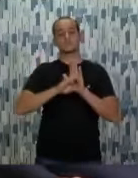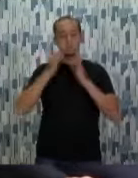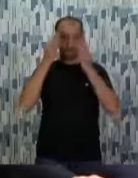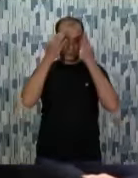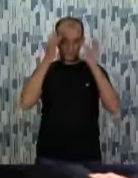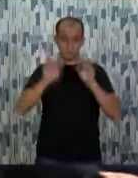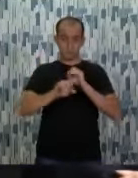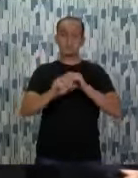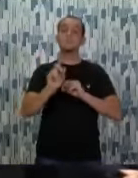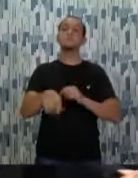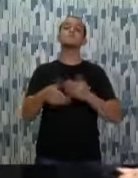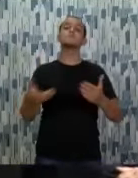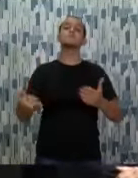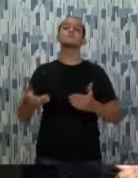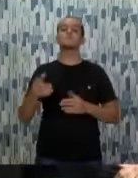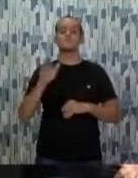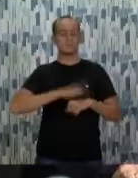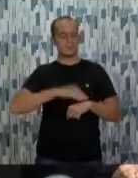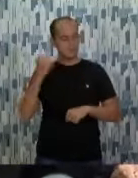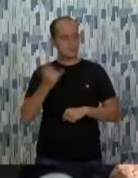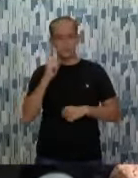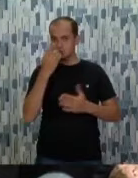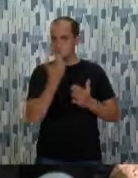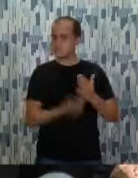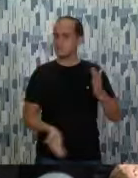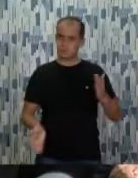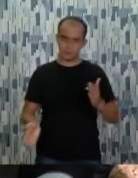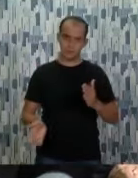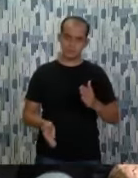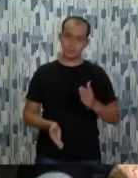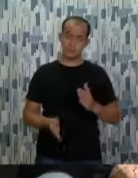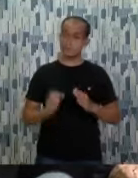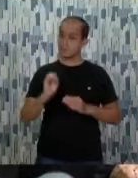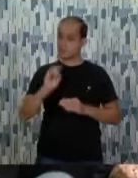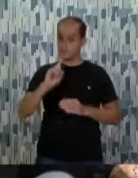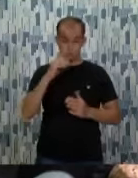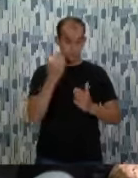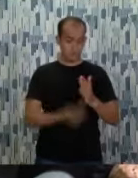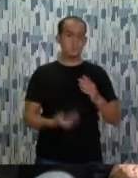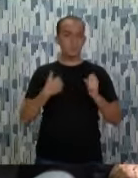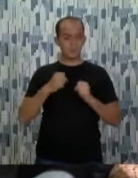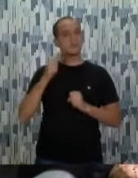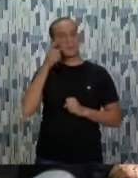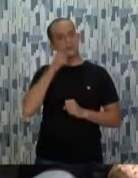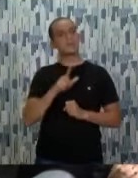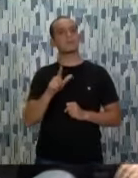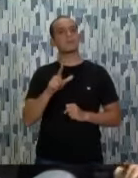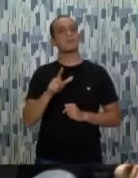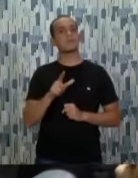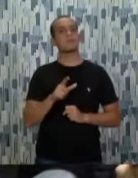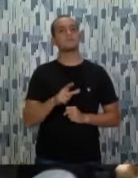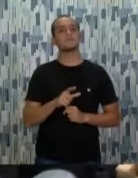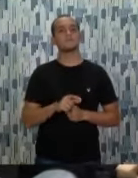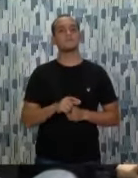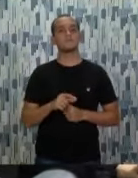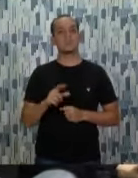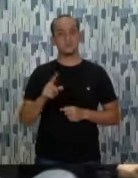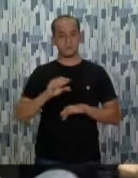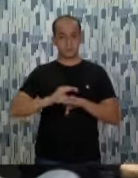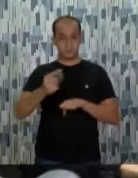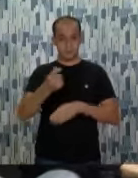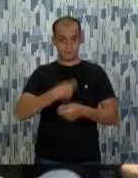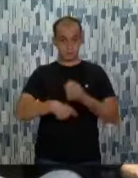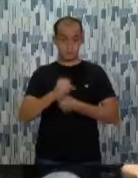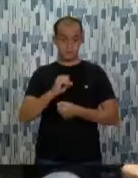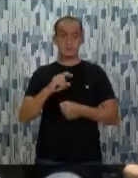para a educação é o mais importante é não perder. Se eu não perco, eu posso ganhar. Isso no investimento financeiro.